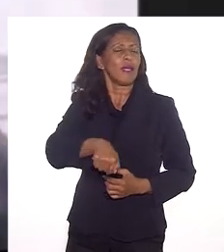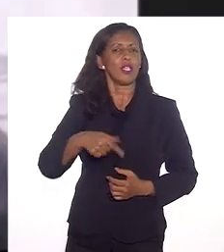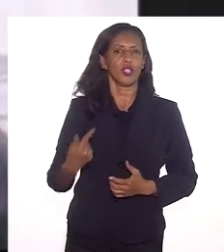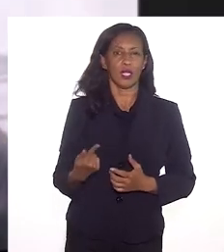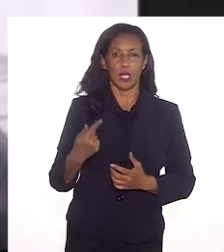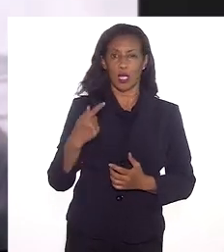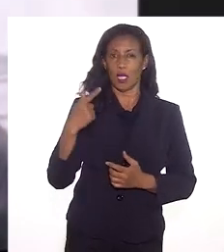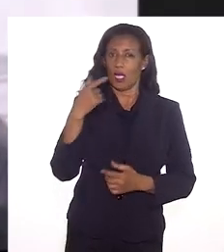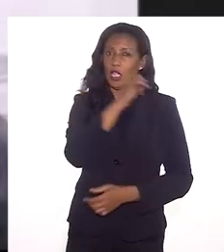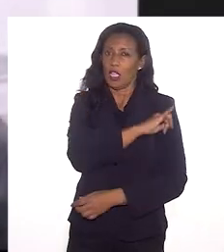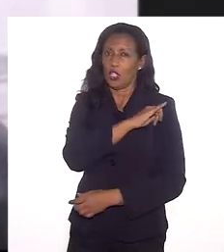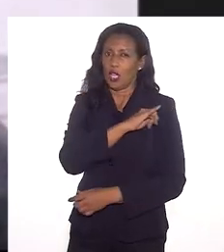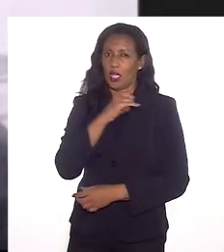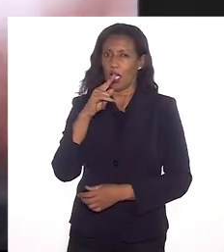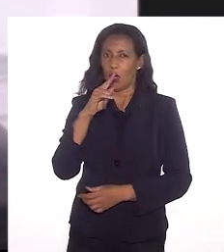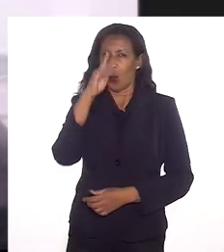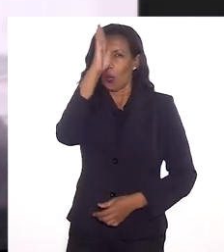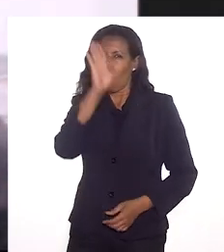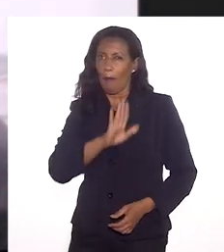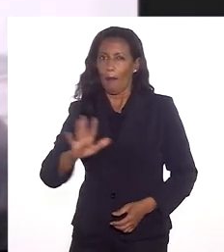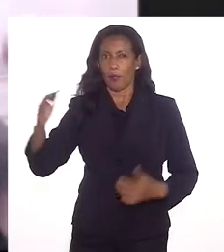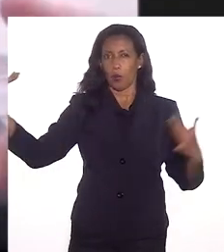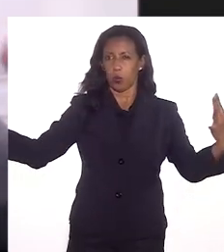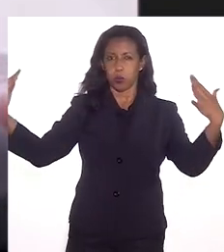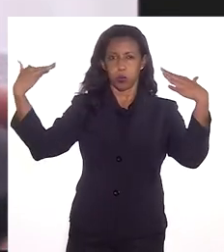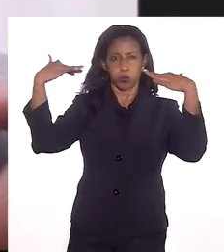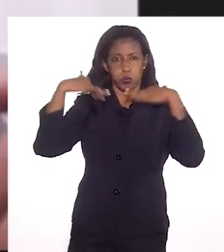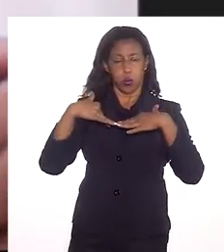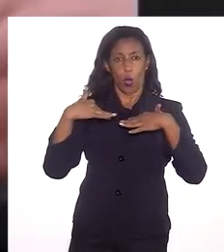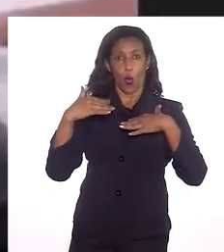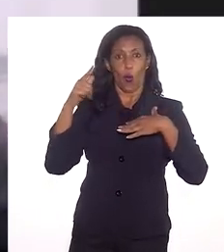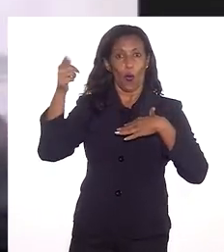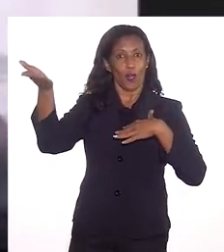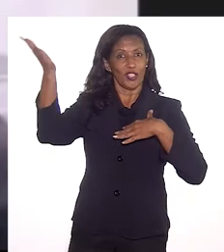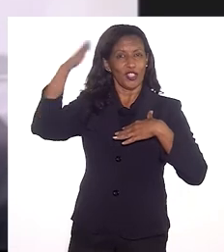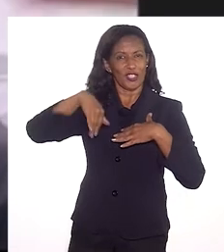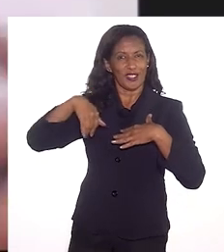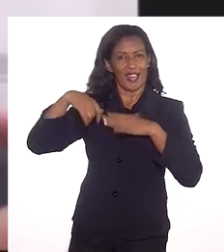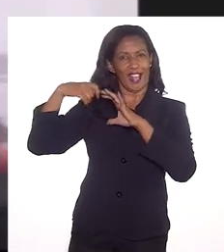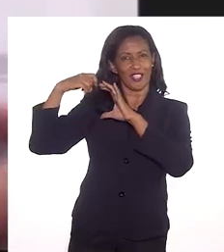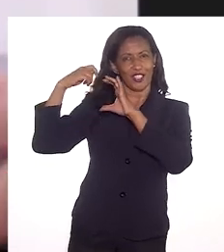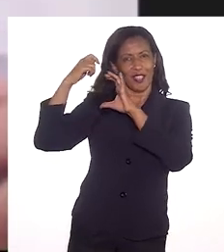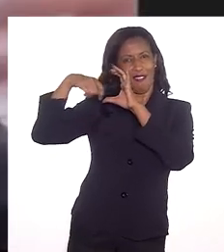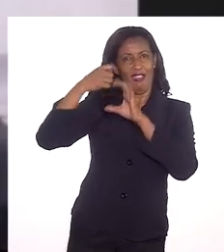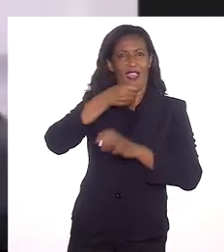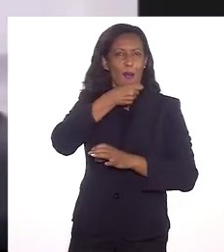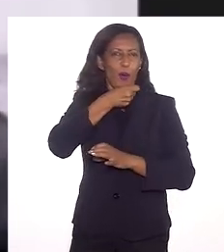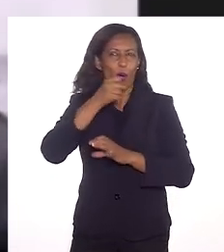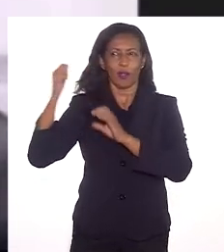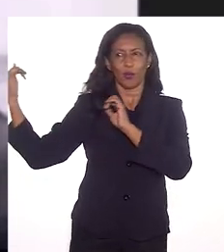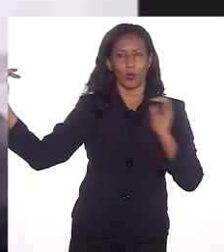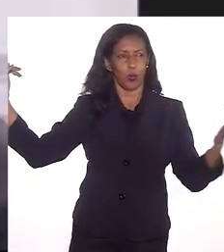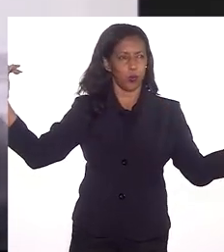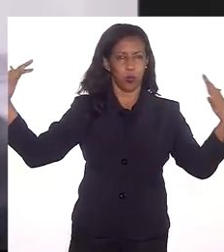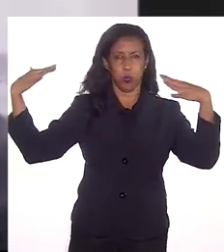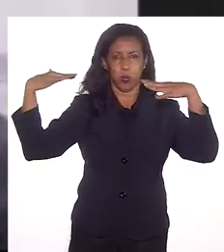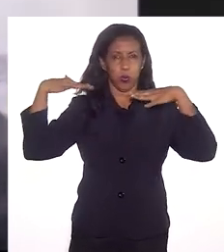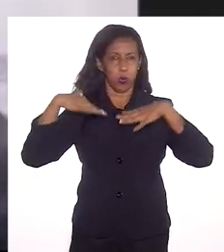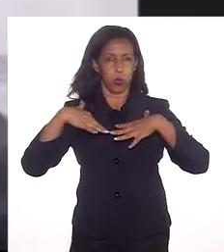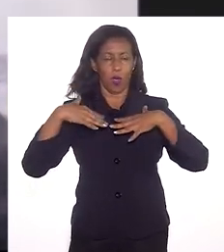Janeiro que é Vitrine do Brasil na hora que a gente traz também o jornalista lá de fora A gente reforça